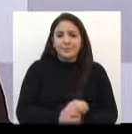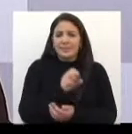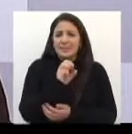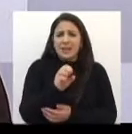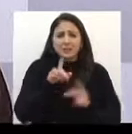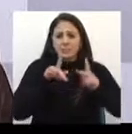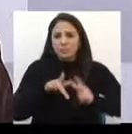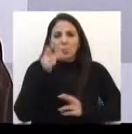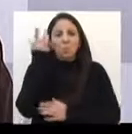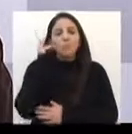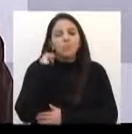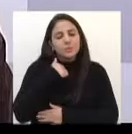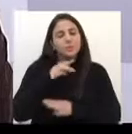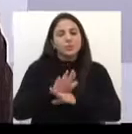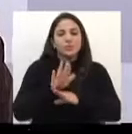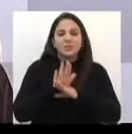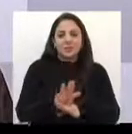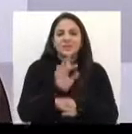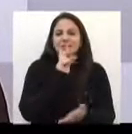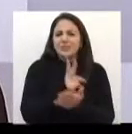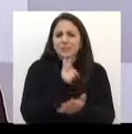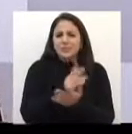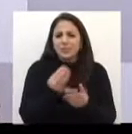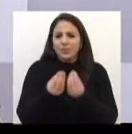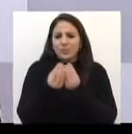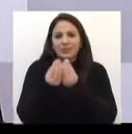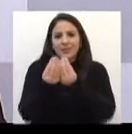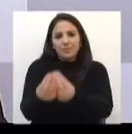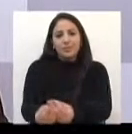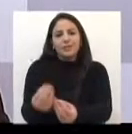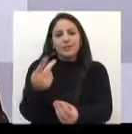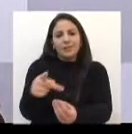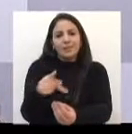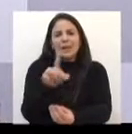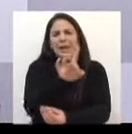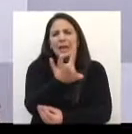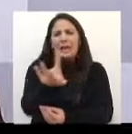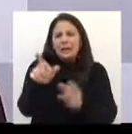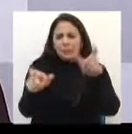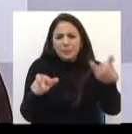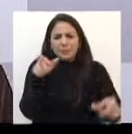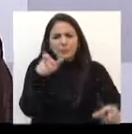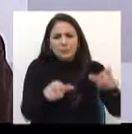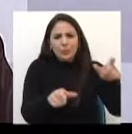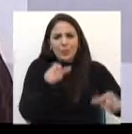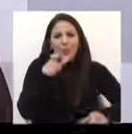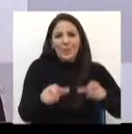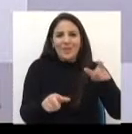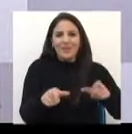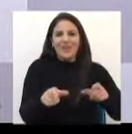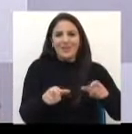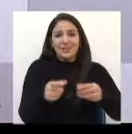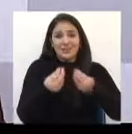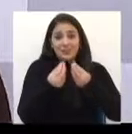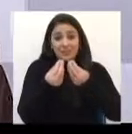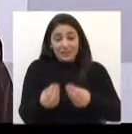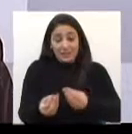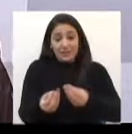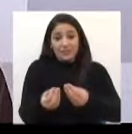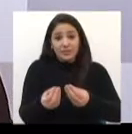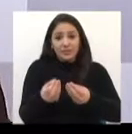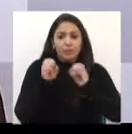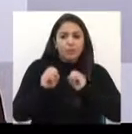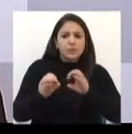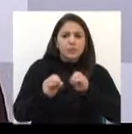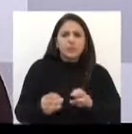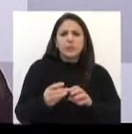me ajudando, porque a cada menino que eu encaminhava para eles, a cada pessoa que as outras oficinas empregavam, que eu tinha ensinado durante 3, 4,